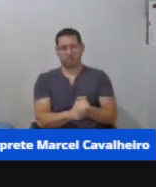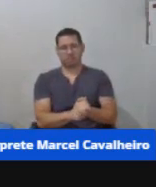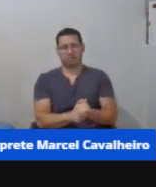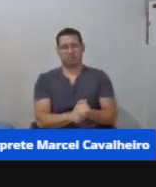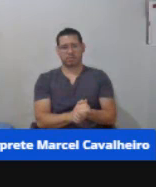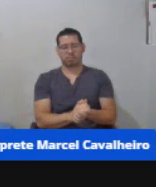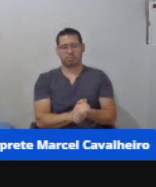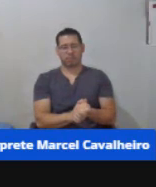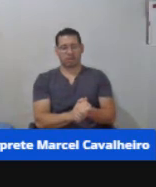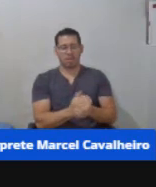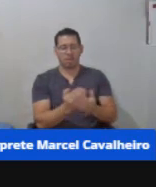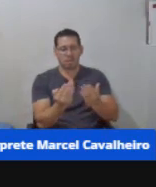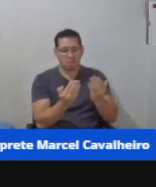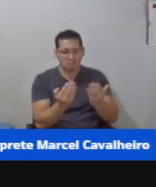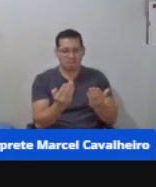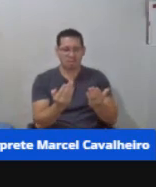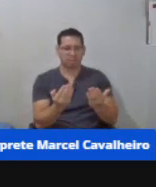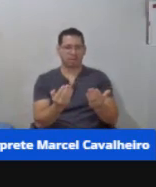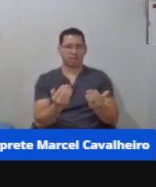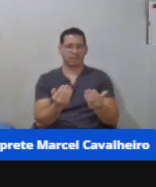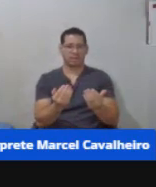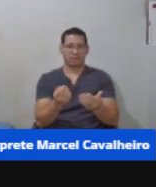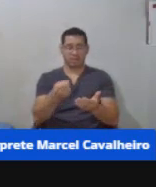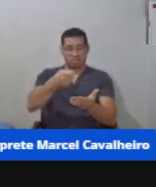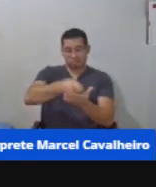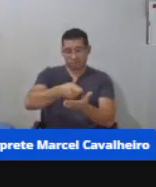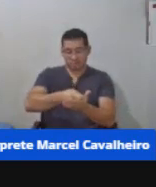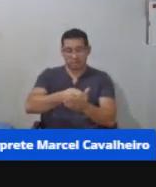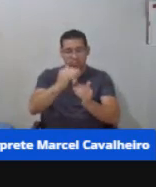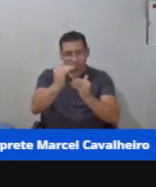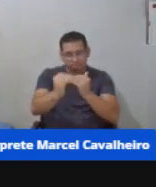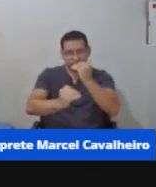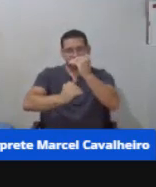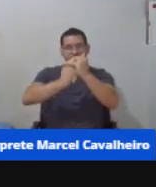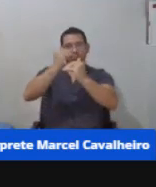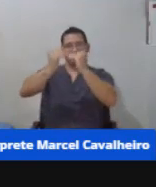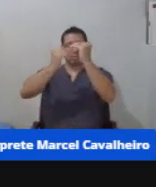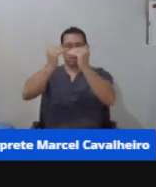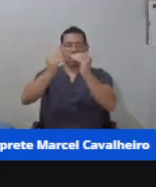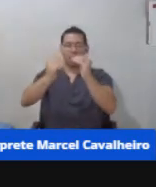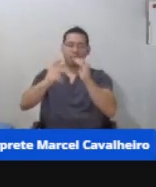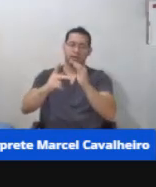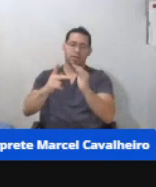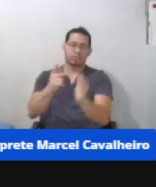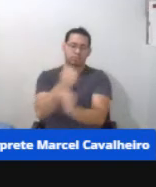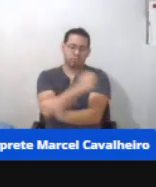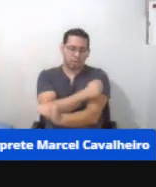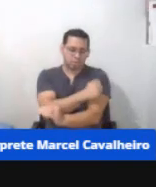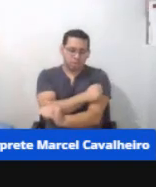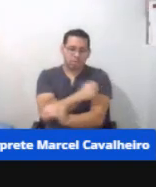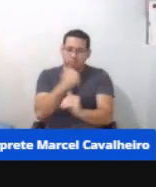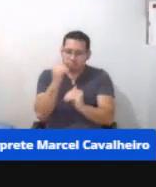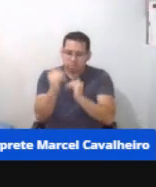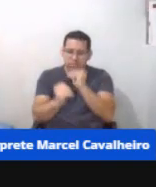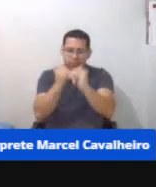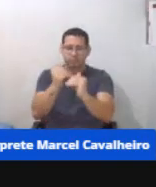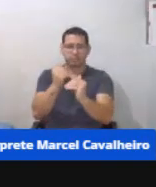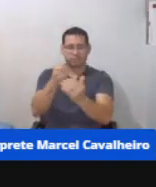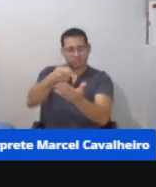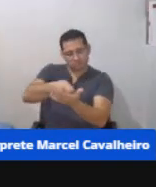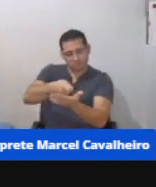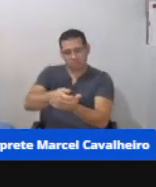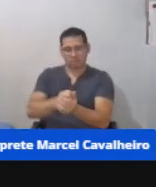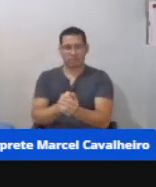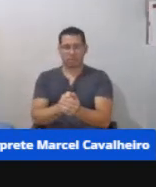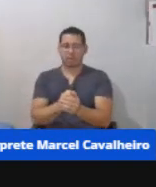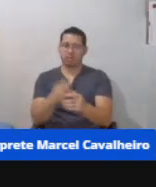parametrizar em absoluto uma escala evolutiva dos alunos em um perfil de referencial